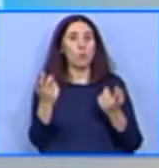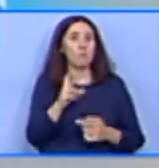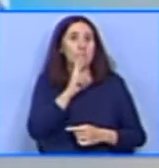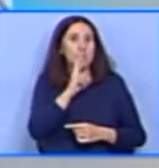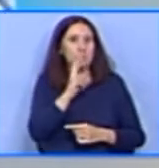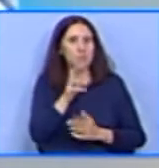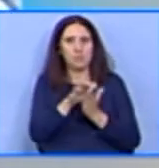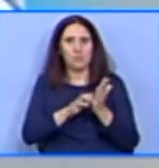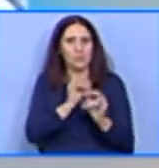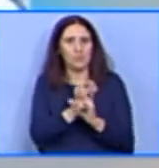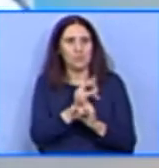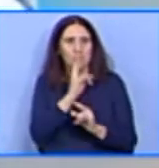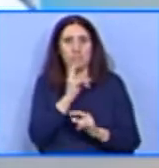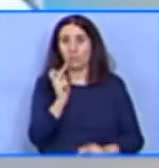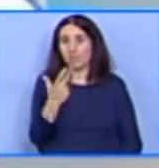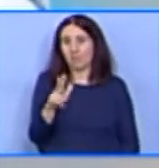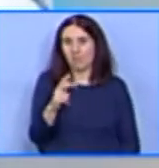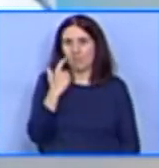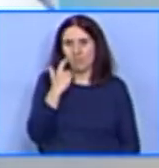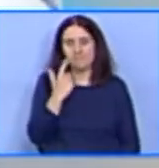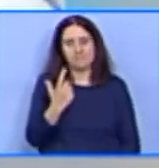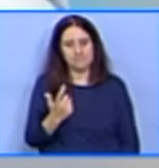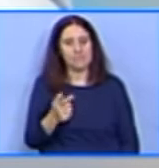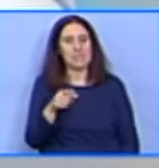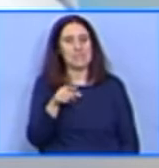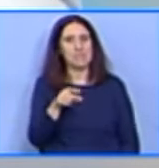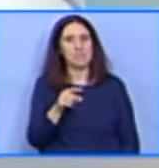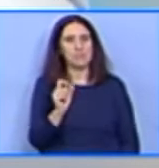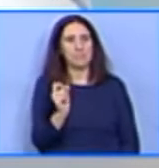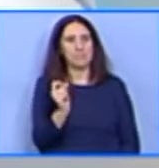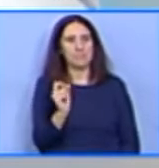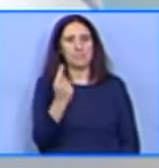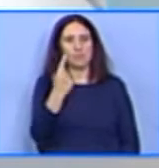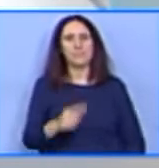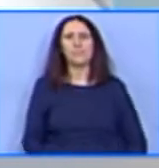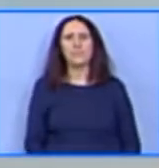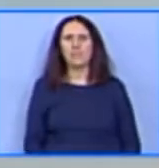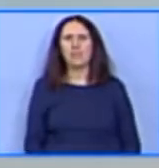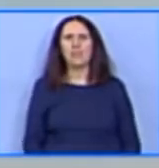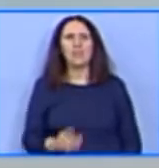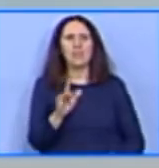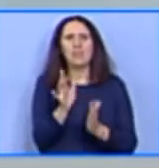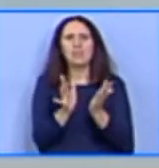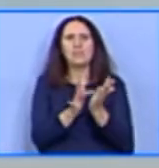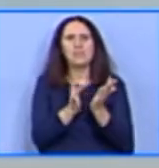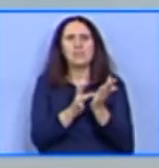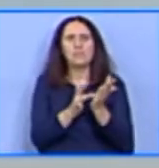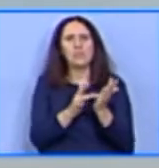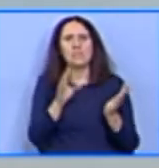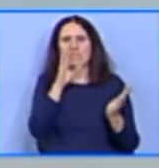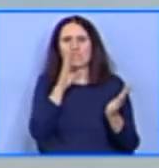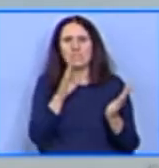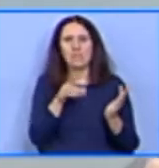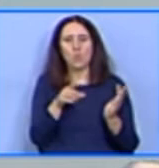sobre Fátima, estamos no centenário. Claro. Portanto, este é um primeiro... E depois são livros que não desmoralizam quem não tem coragem de atacar